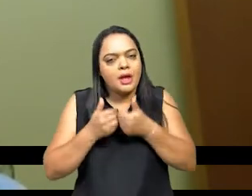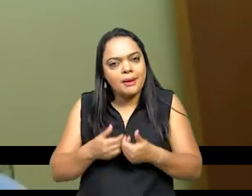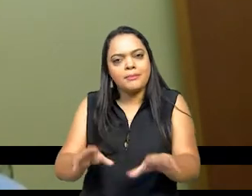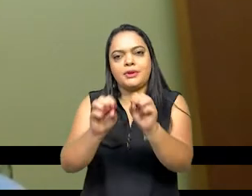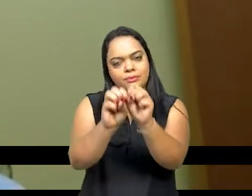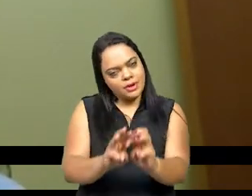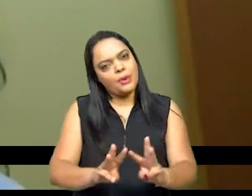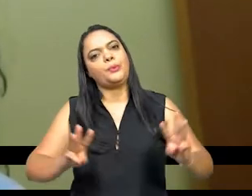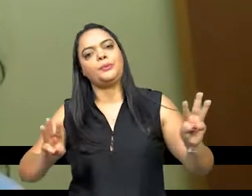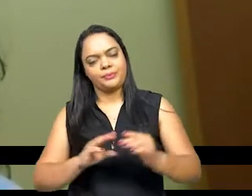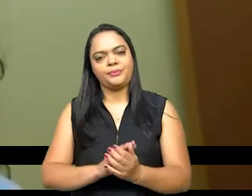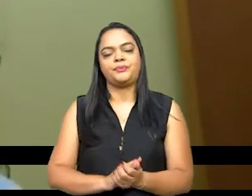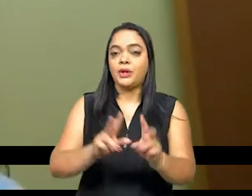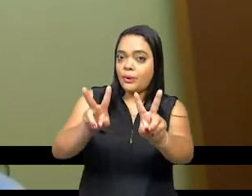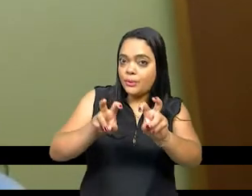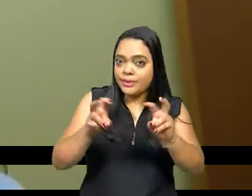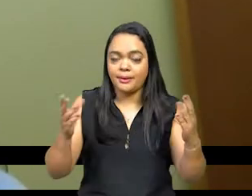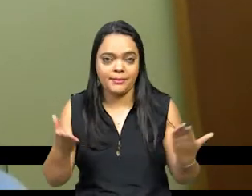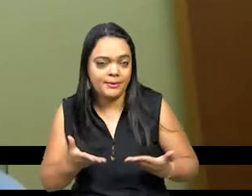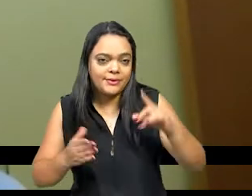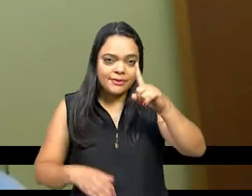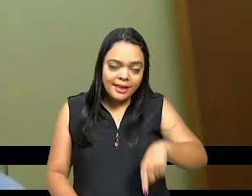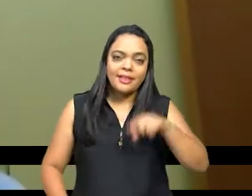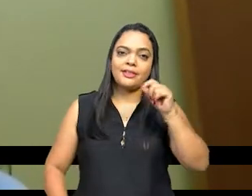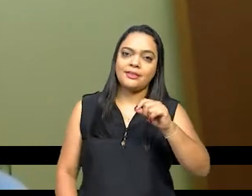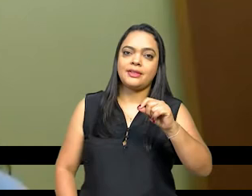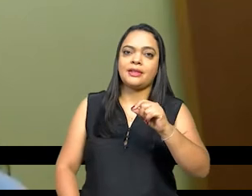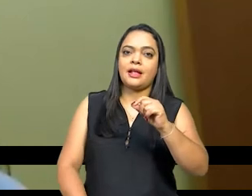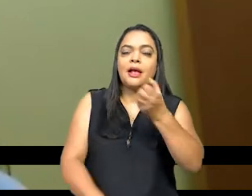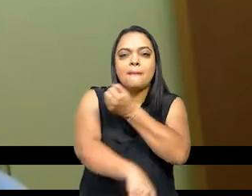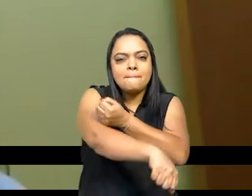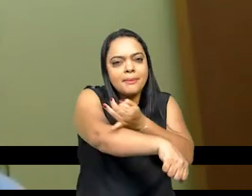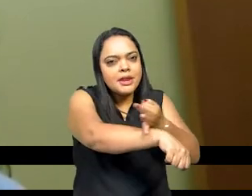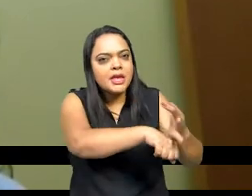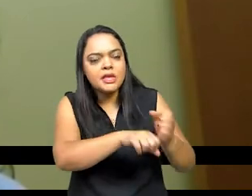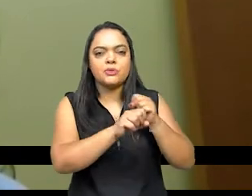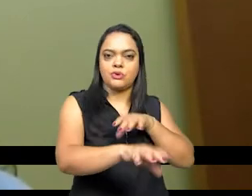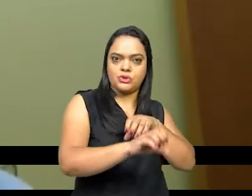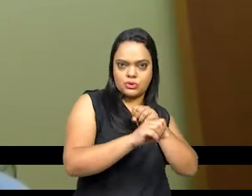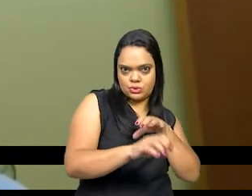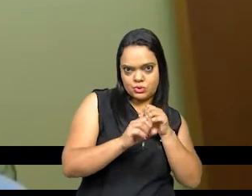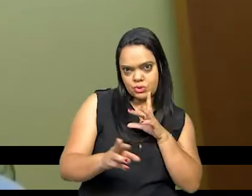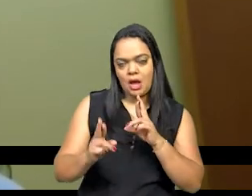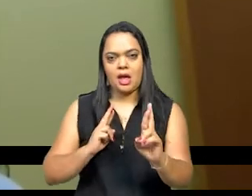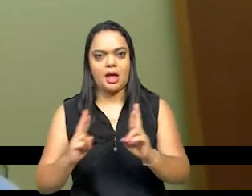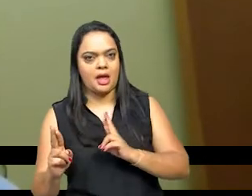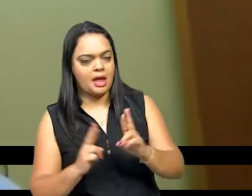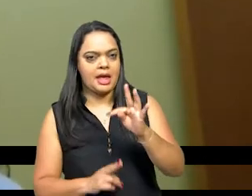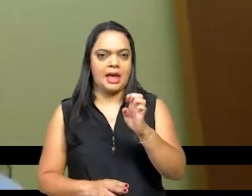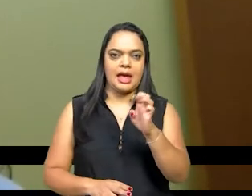lançamento do portal. O tema do episódio de hoje é Branquitude e Educação para as